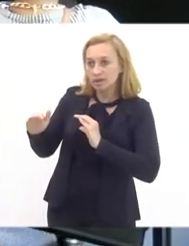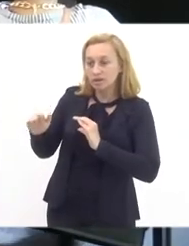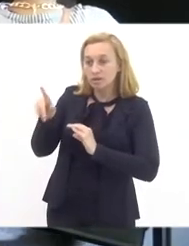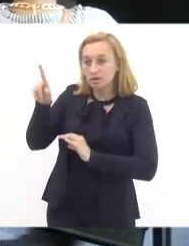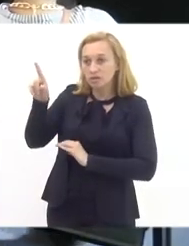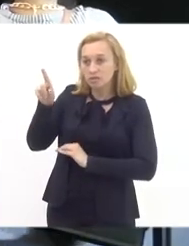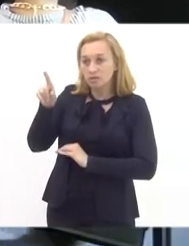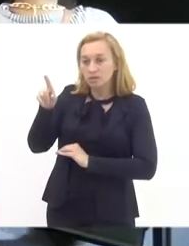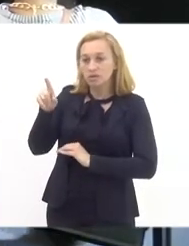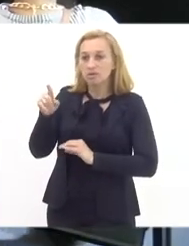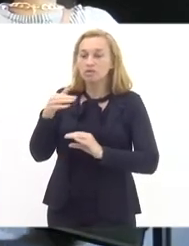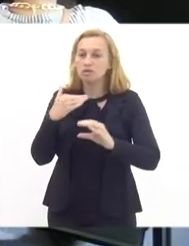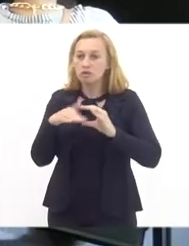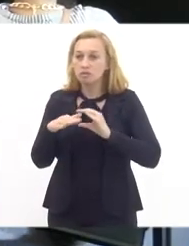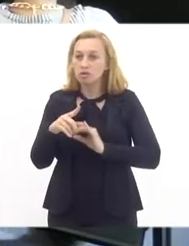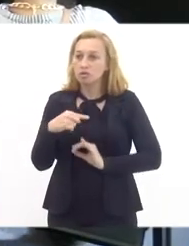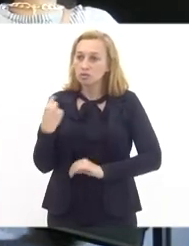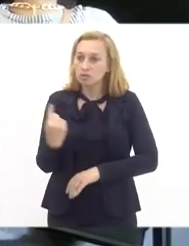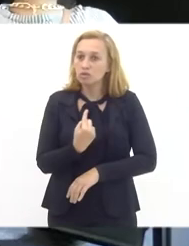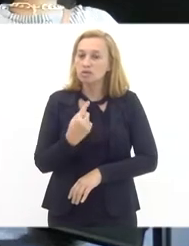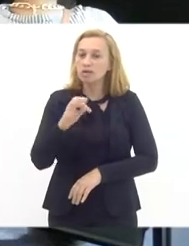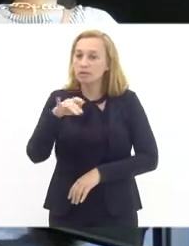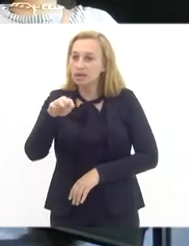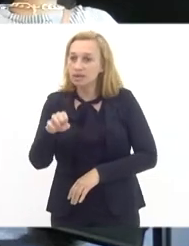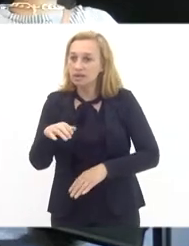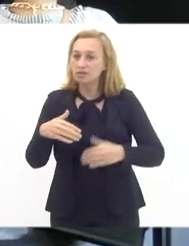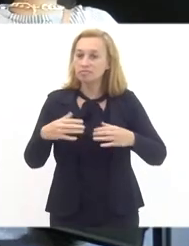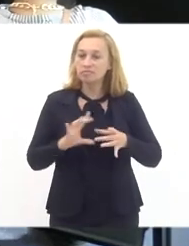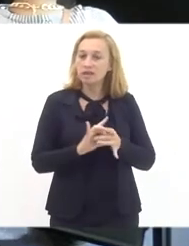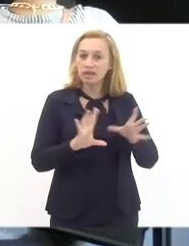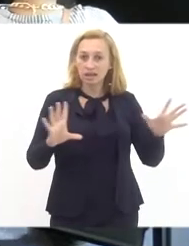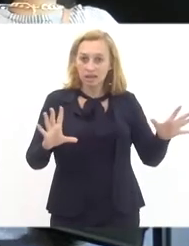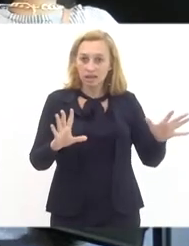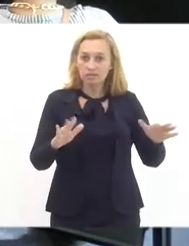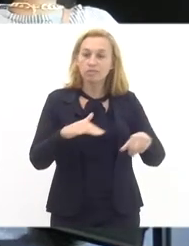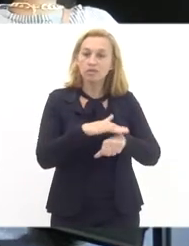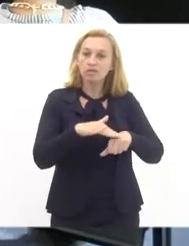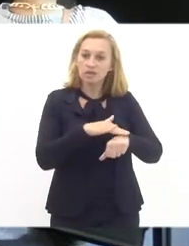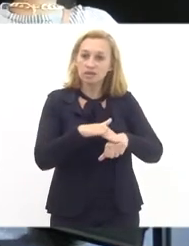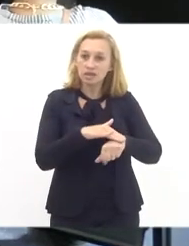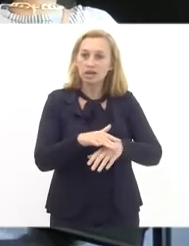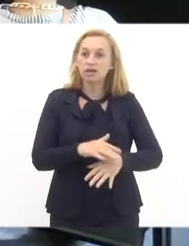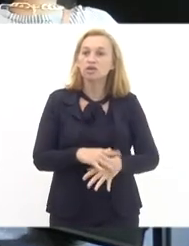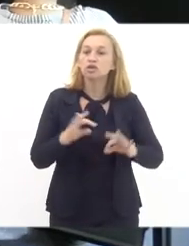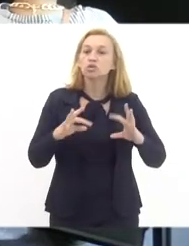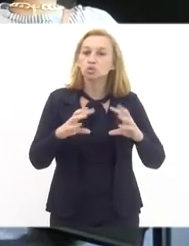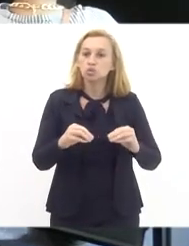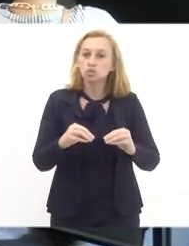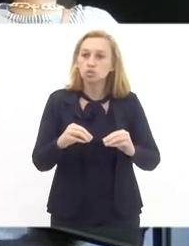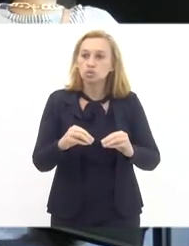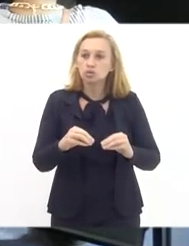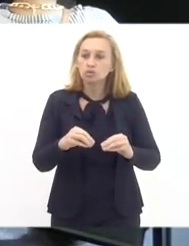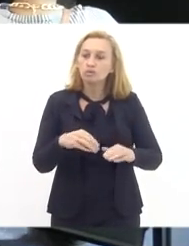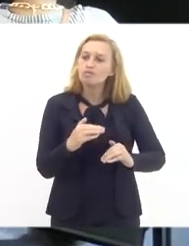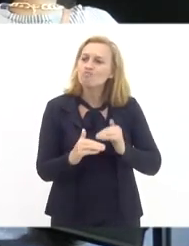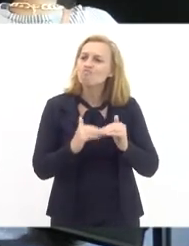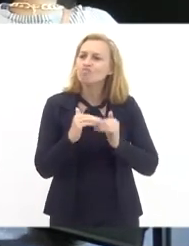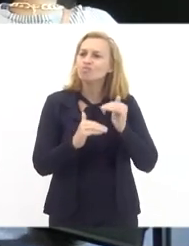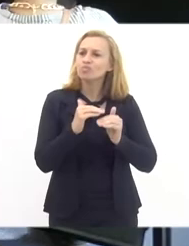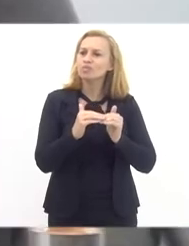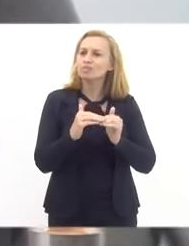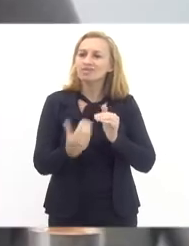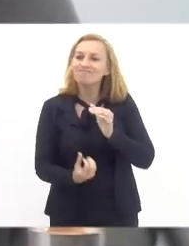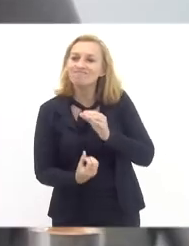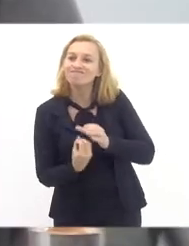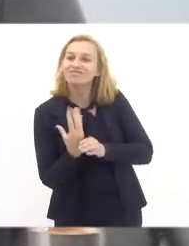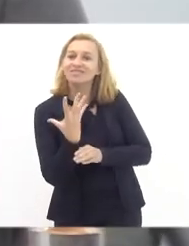e-mail do nosso gabinete, as portas estão abertas. Então, assim, tudo que for para desenvolver, para